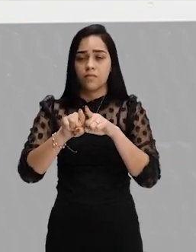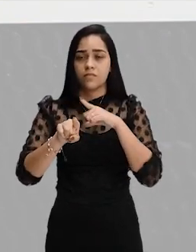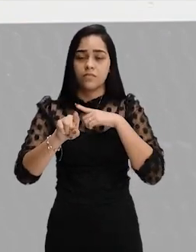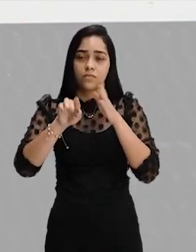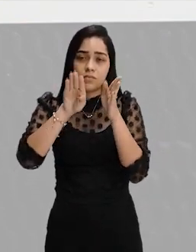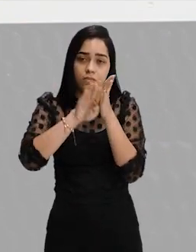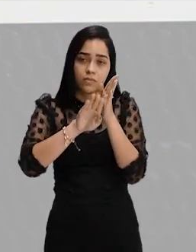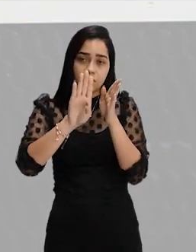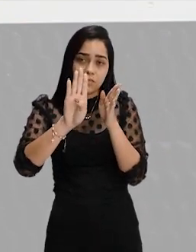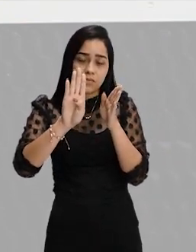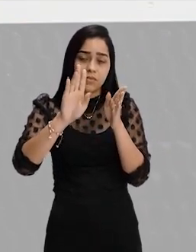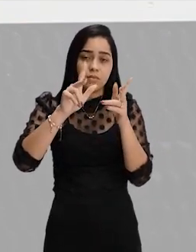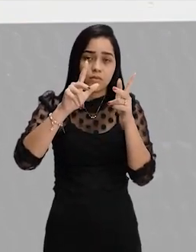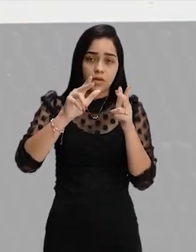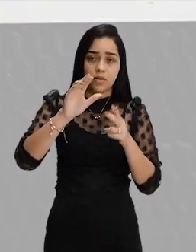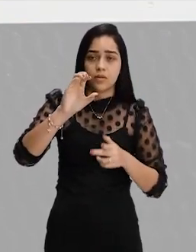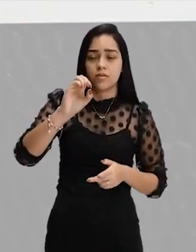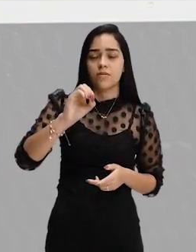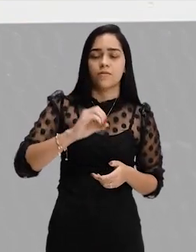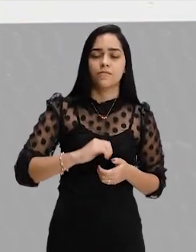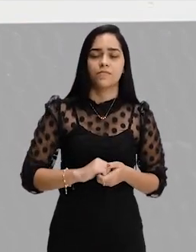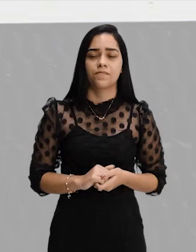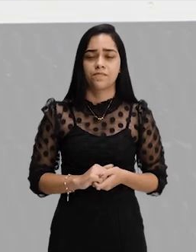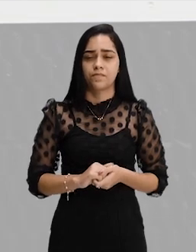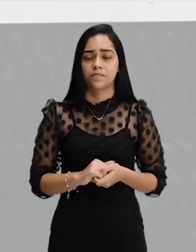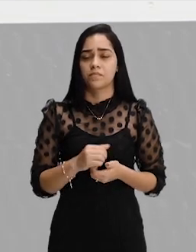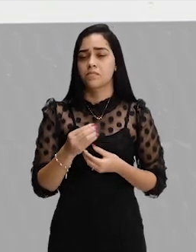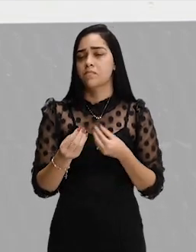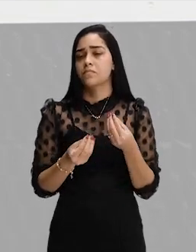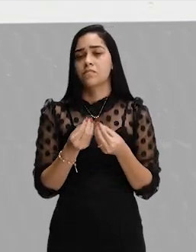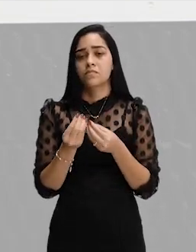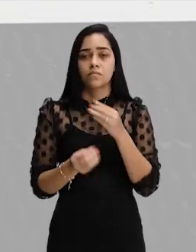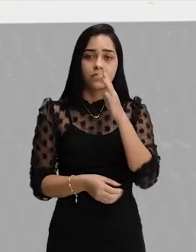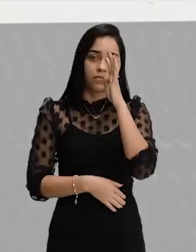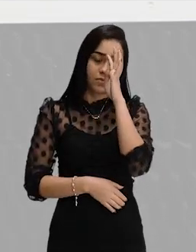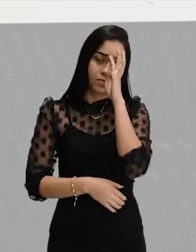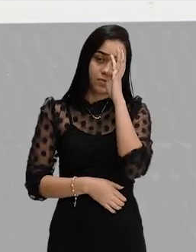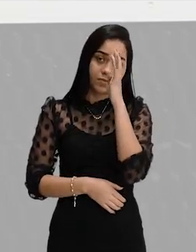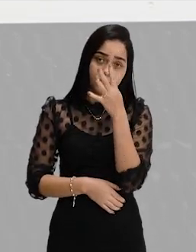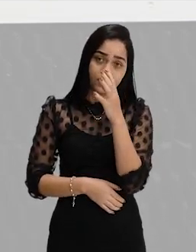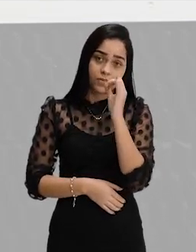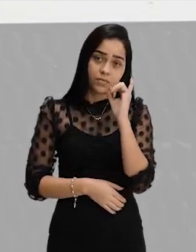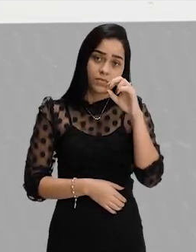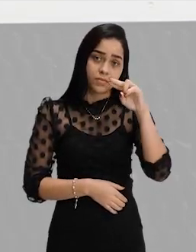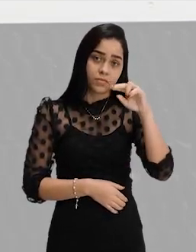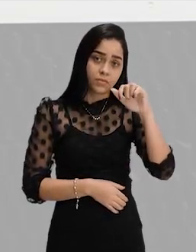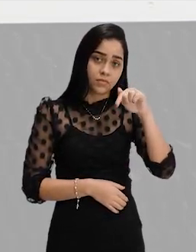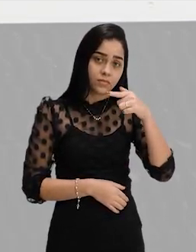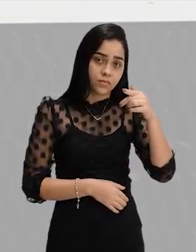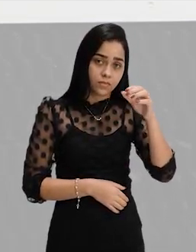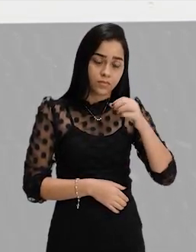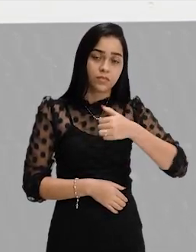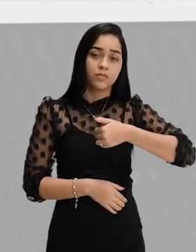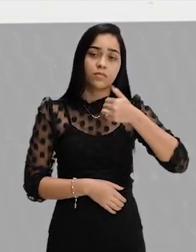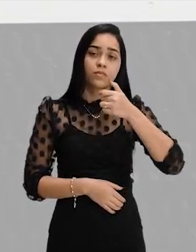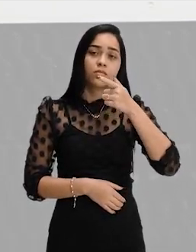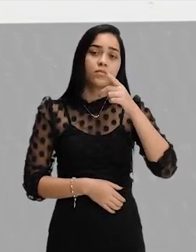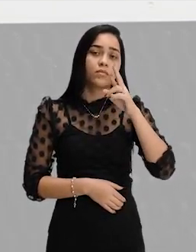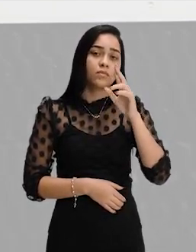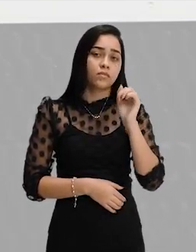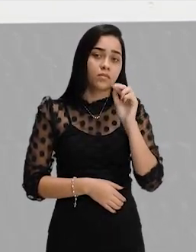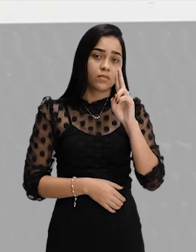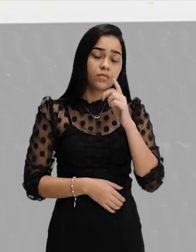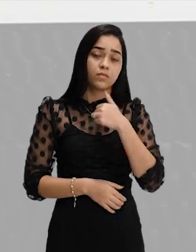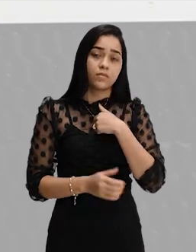b menor ou igual a zero. Certo? Então vamos ver como é que a gente resolve uma inequação dessa do primeiro grau. Eu vou